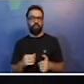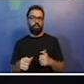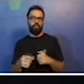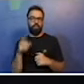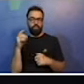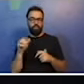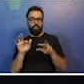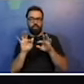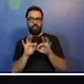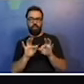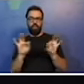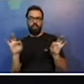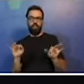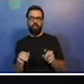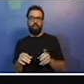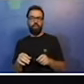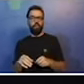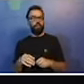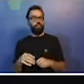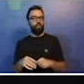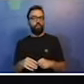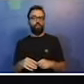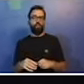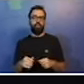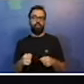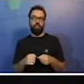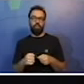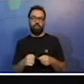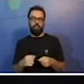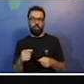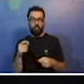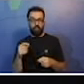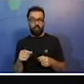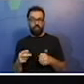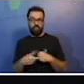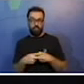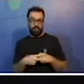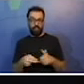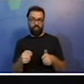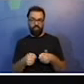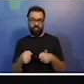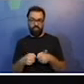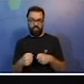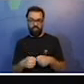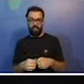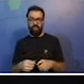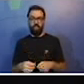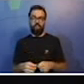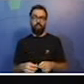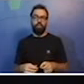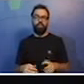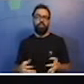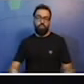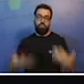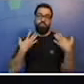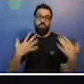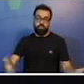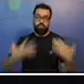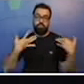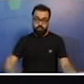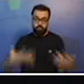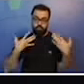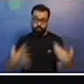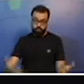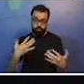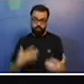Fazia um verão insuportável na cidade praiana. Olha o verbo fazer indicando fenômeno da natureza.